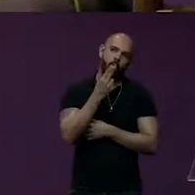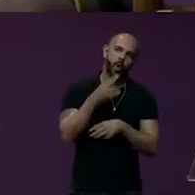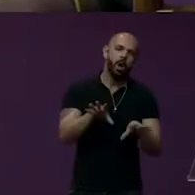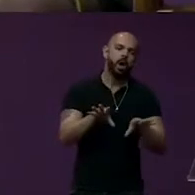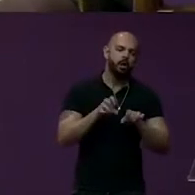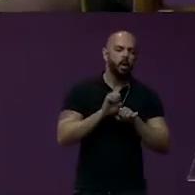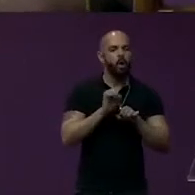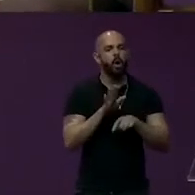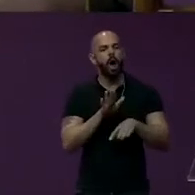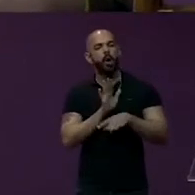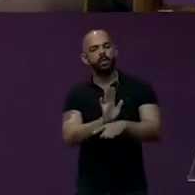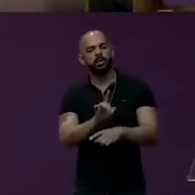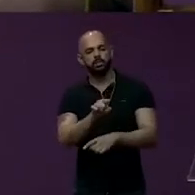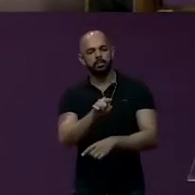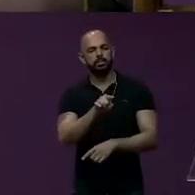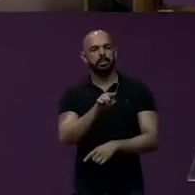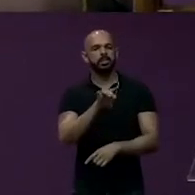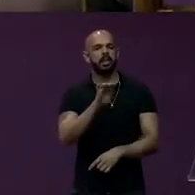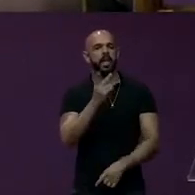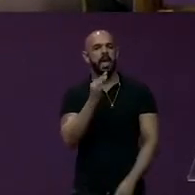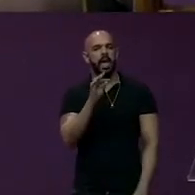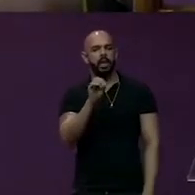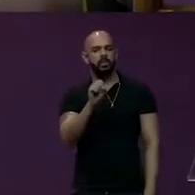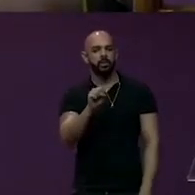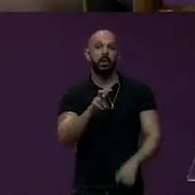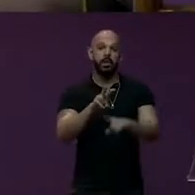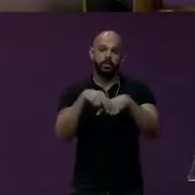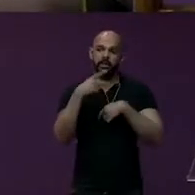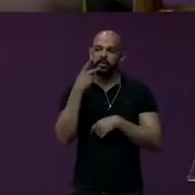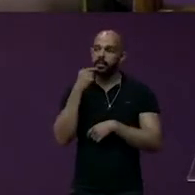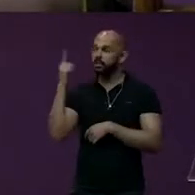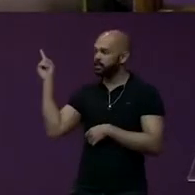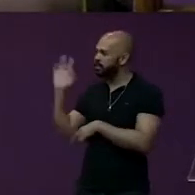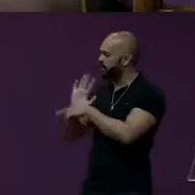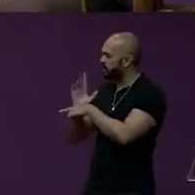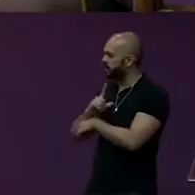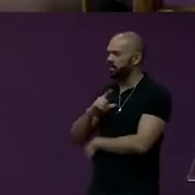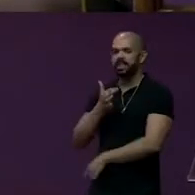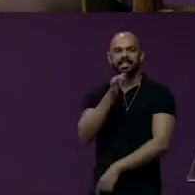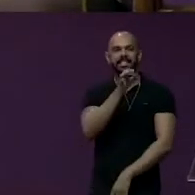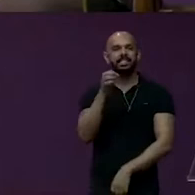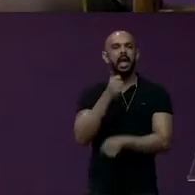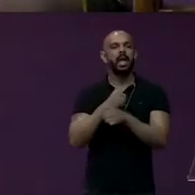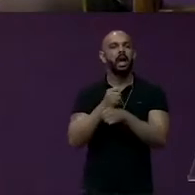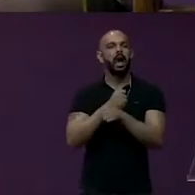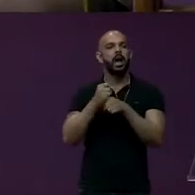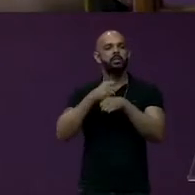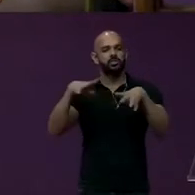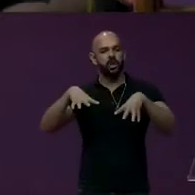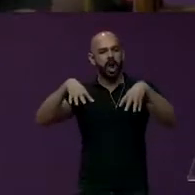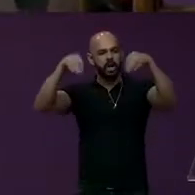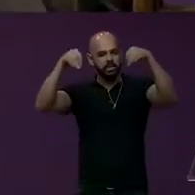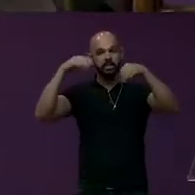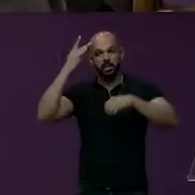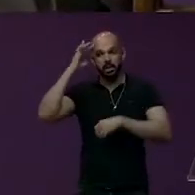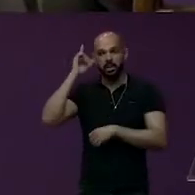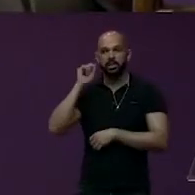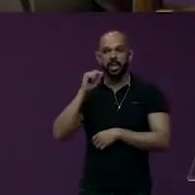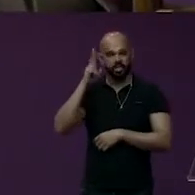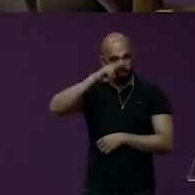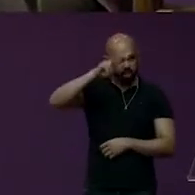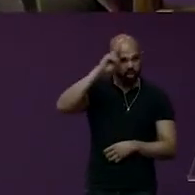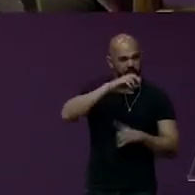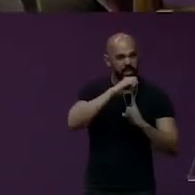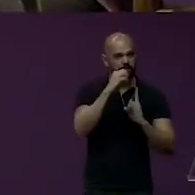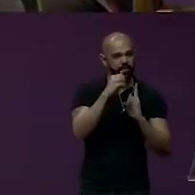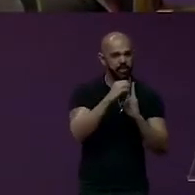ou contribuem também para esse ato. Por isso, eu até queria falar, no vídeo aparece os 100 anos do Castelo, né? Eu acho que a história da Fiocruz, não só